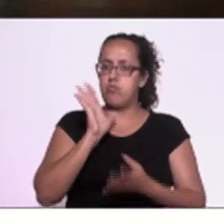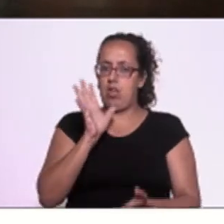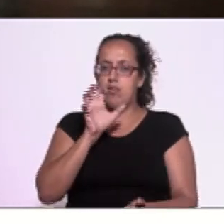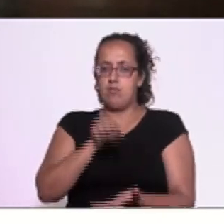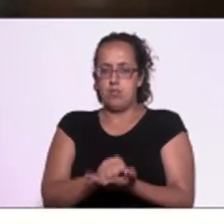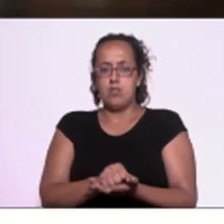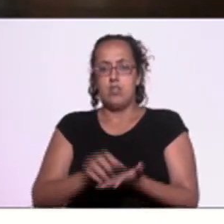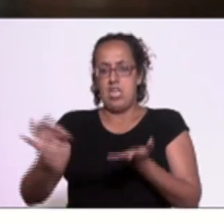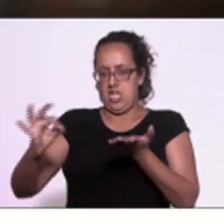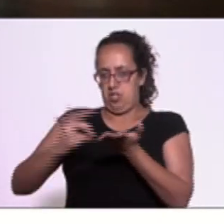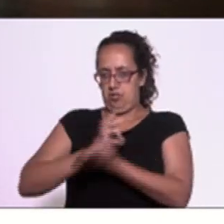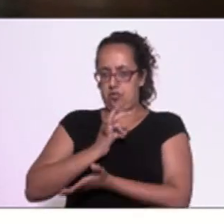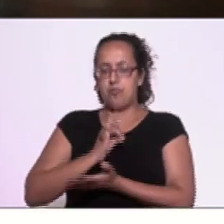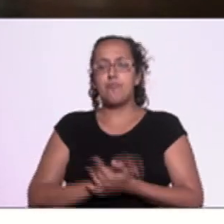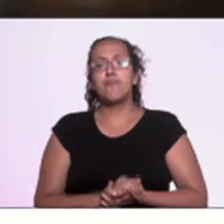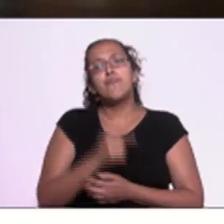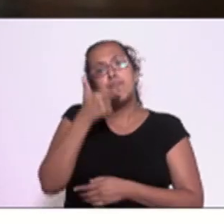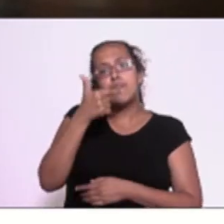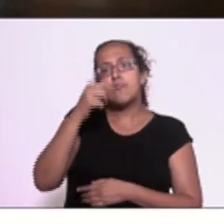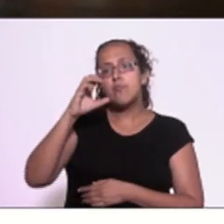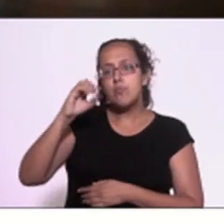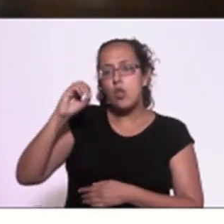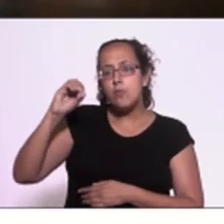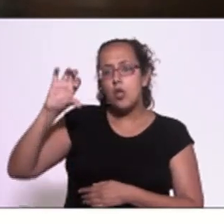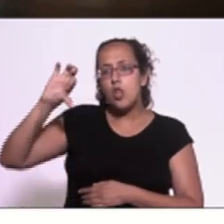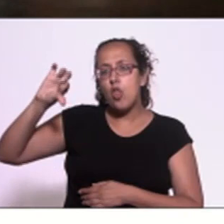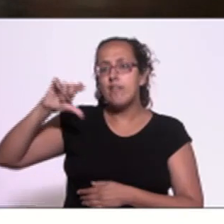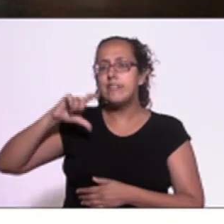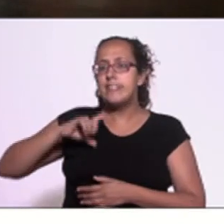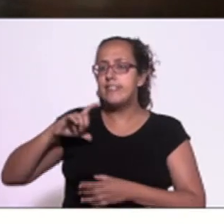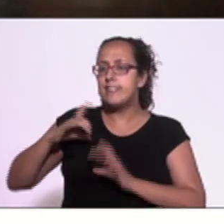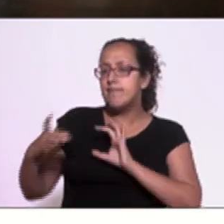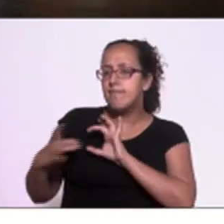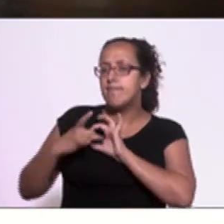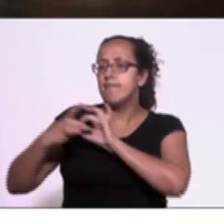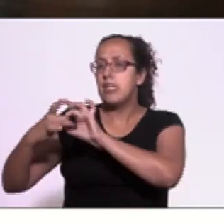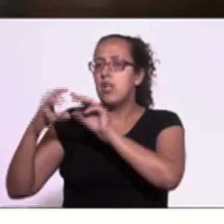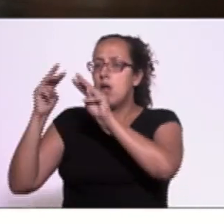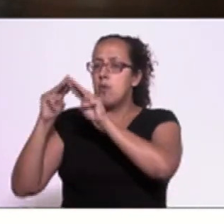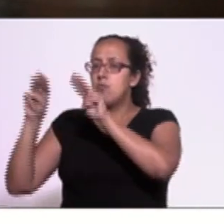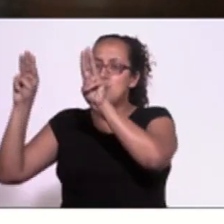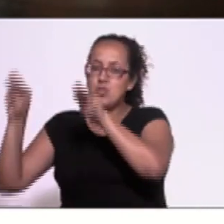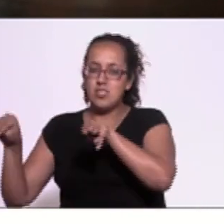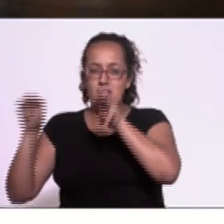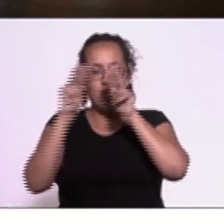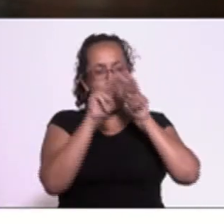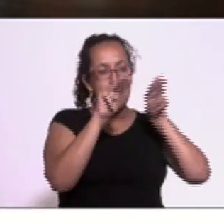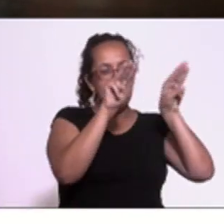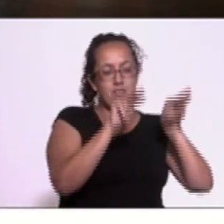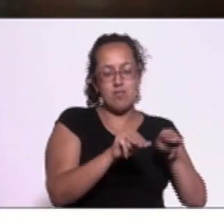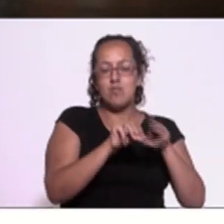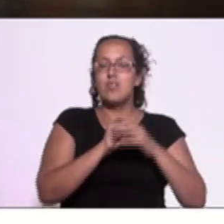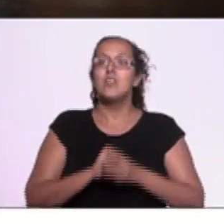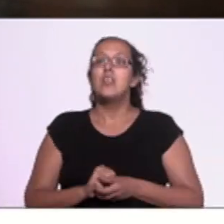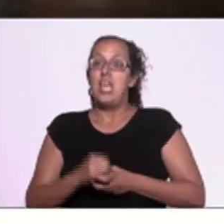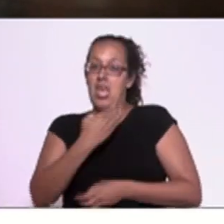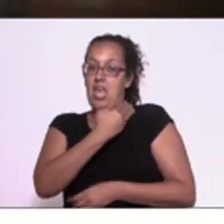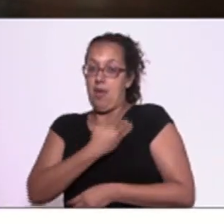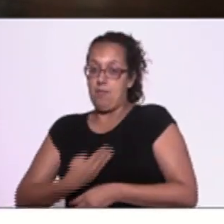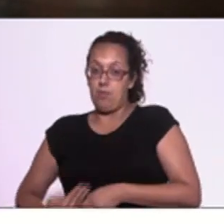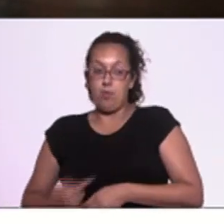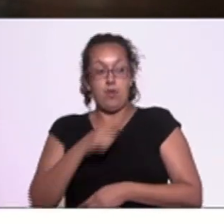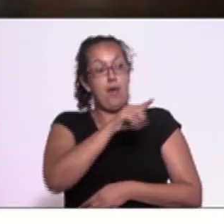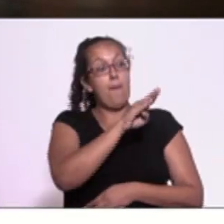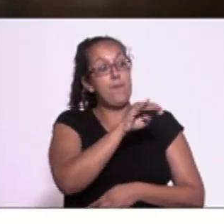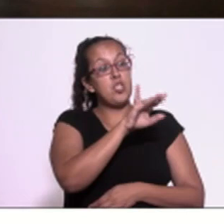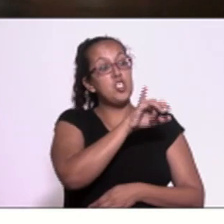Ainda em 2009, começamos uma parceria com o Museu da República e o Museu Casa de Benjamin Constant, com o projeto Circuito